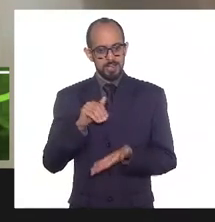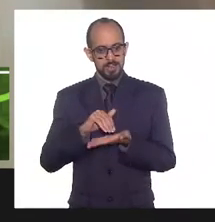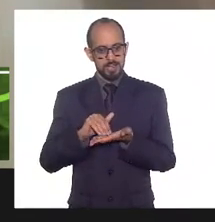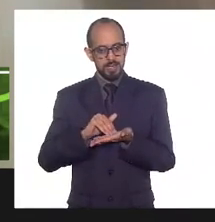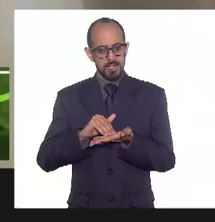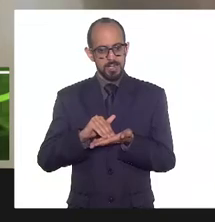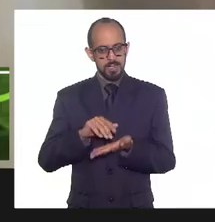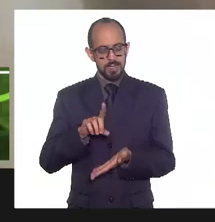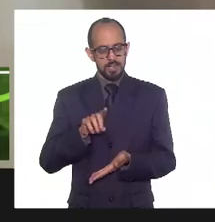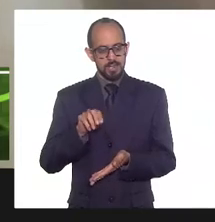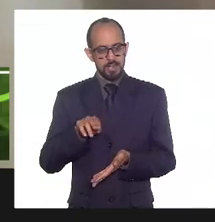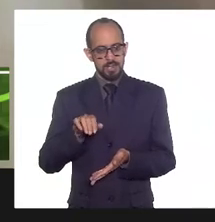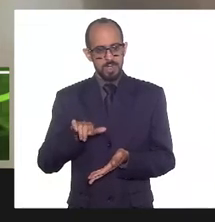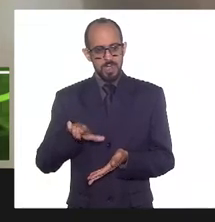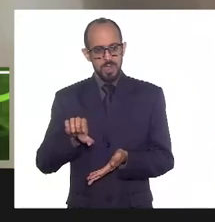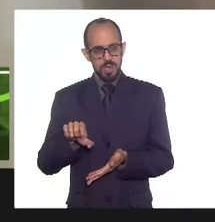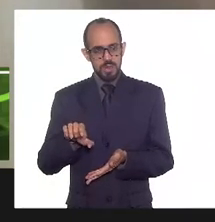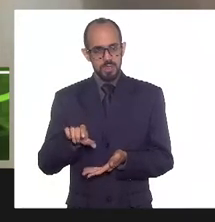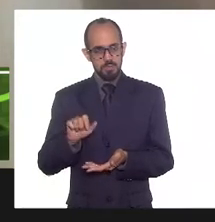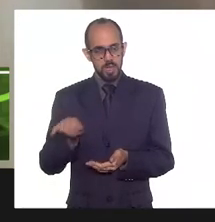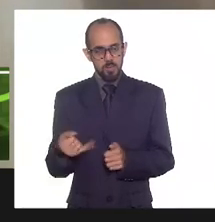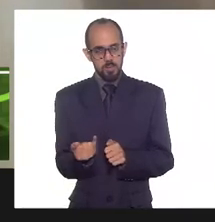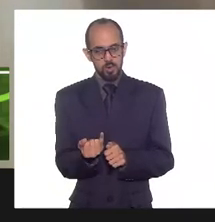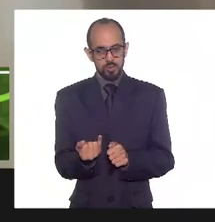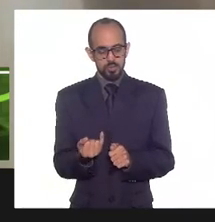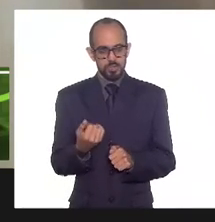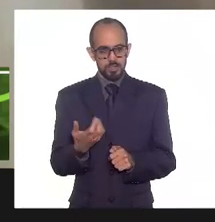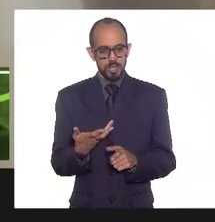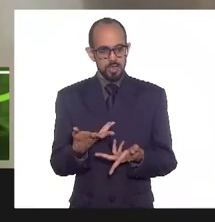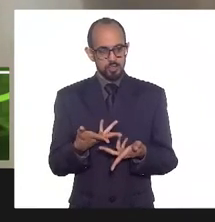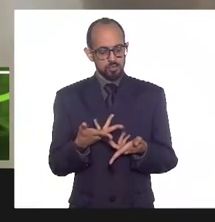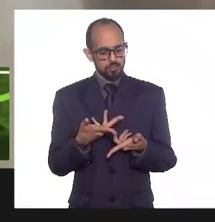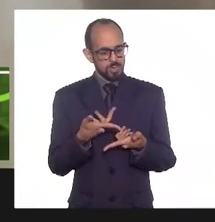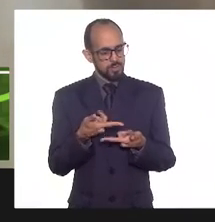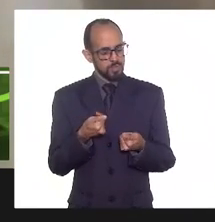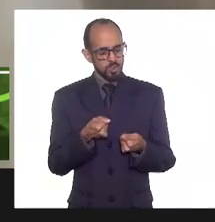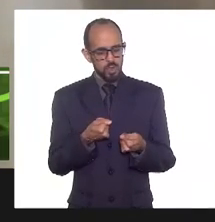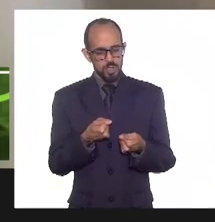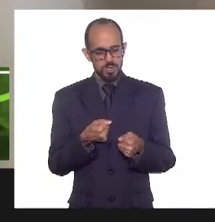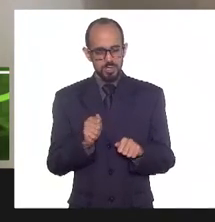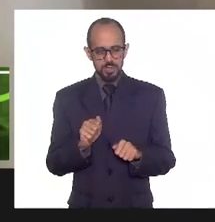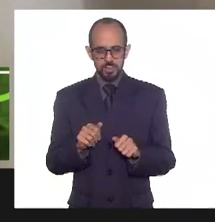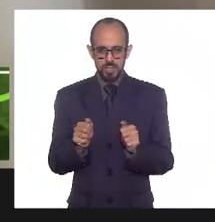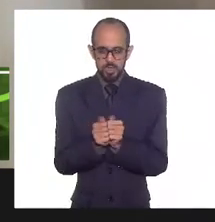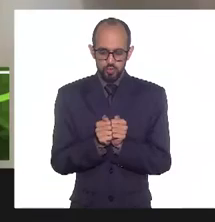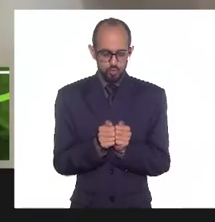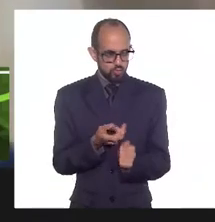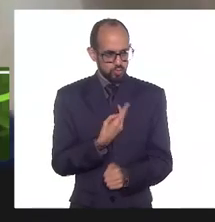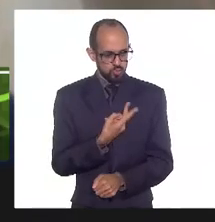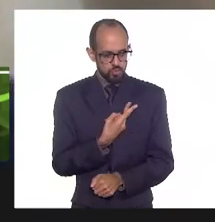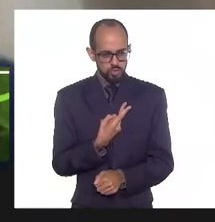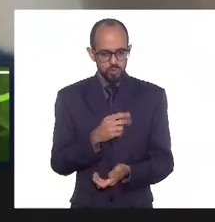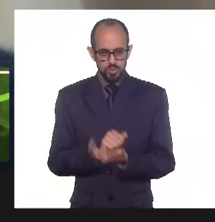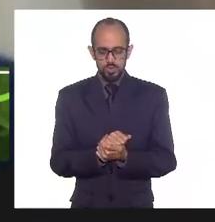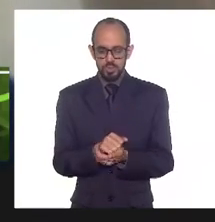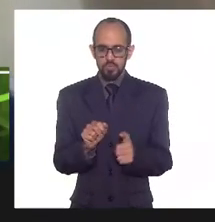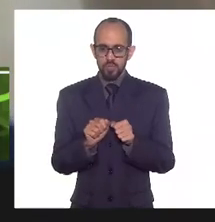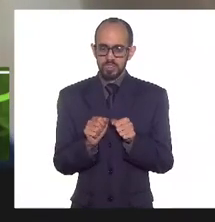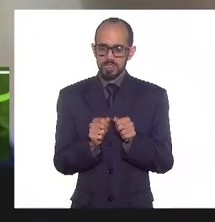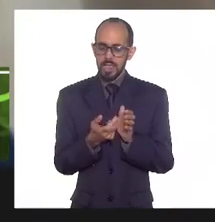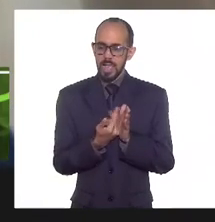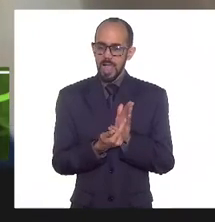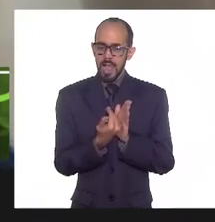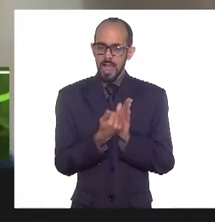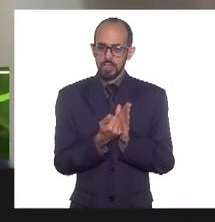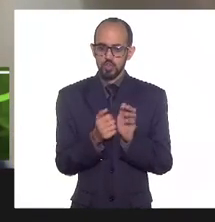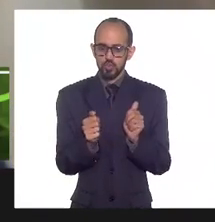Cultura Daniele é uma oportunidade imensa como aqui foi falado que podemos fazer arte com educação